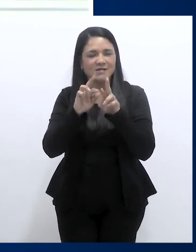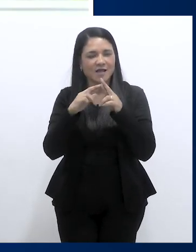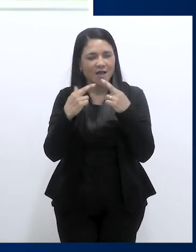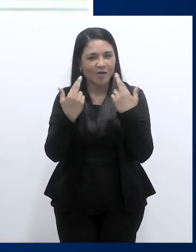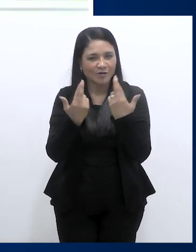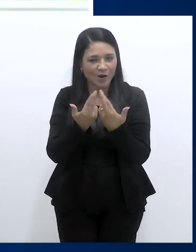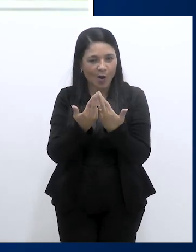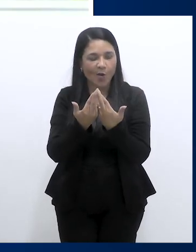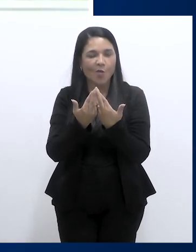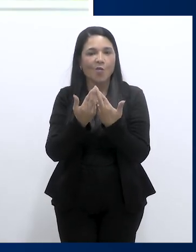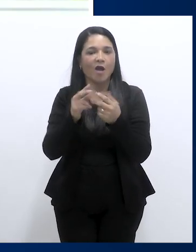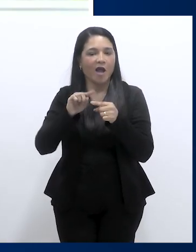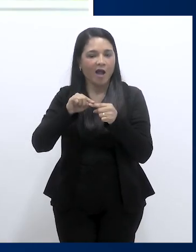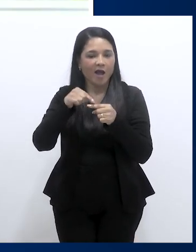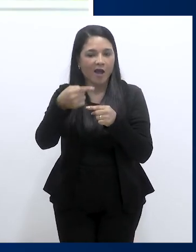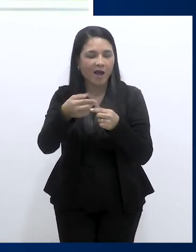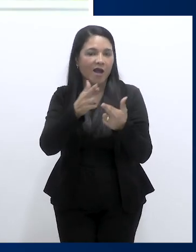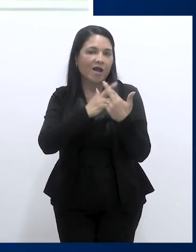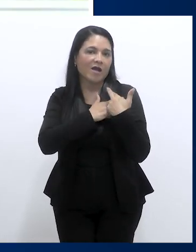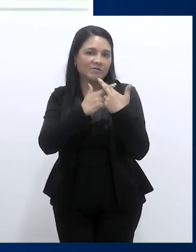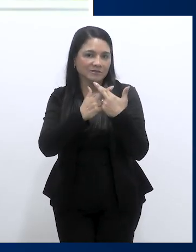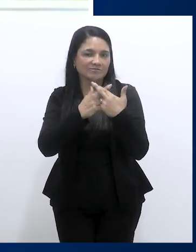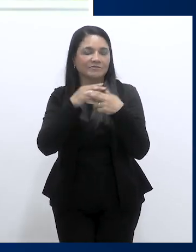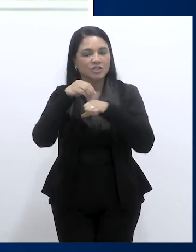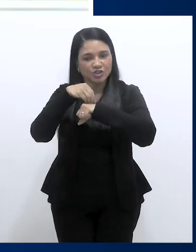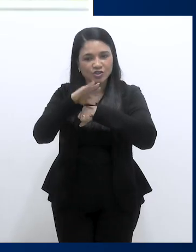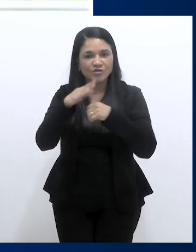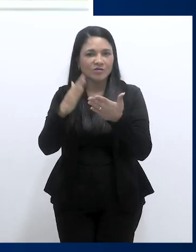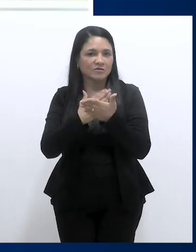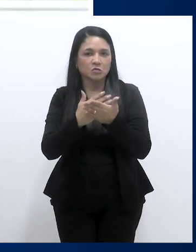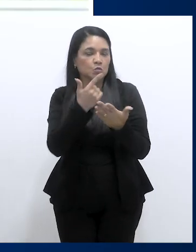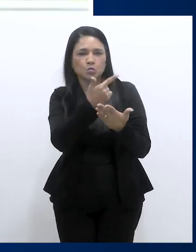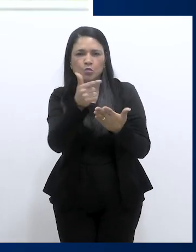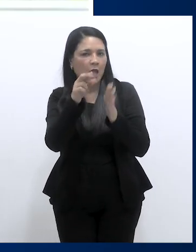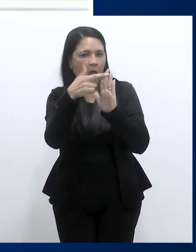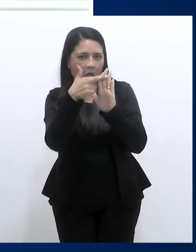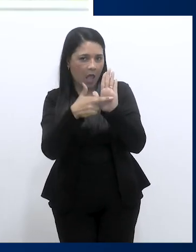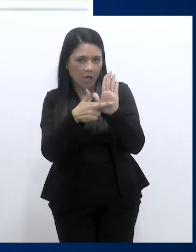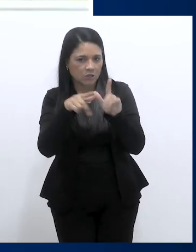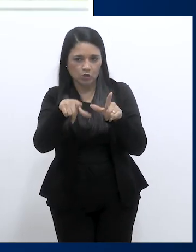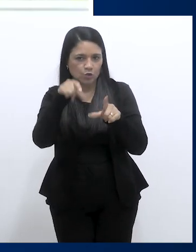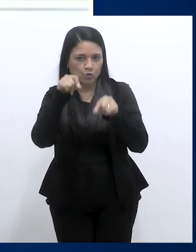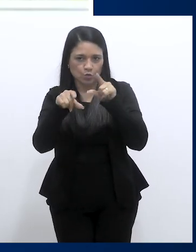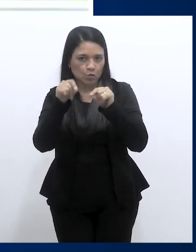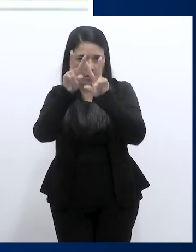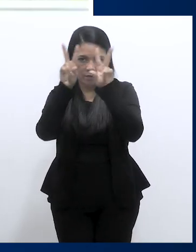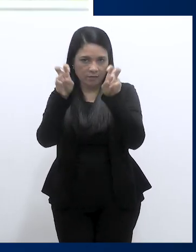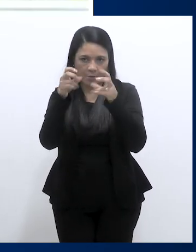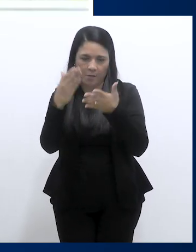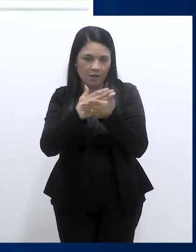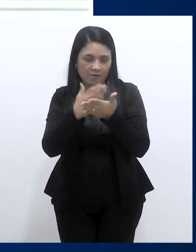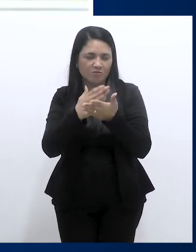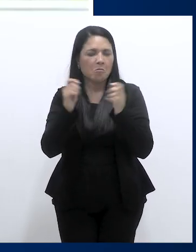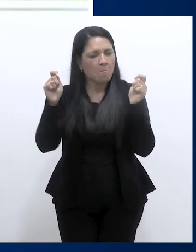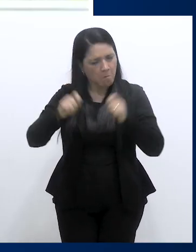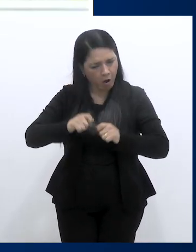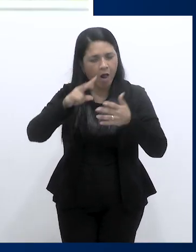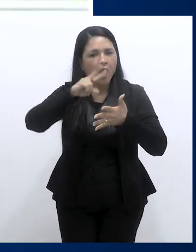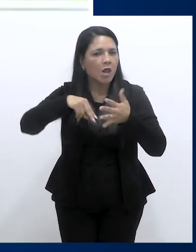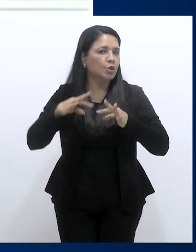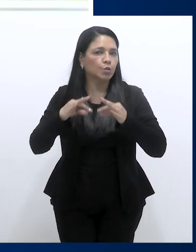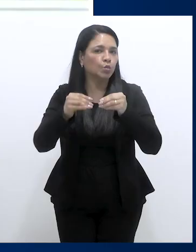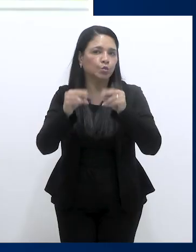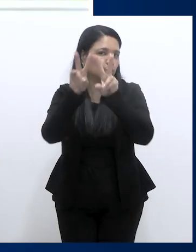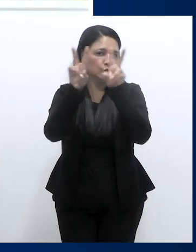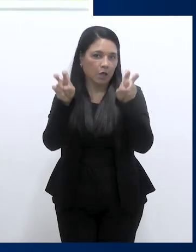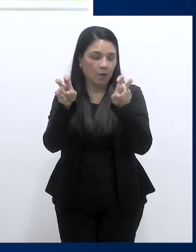anfitriã indica o livro. Não tem regras para a escolha do livro, então a gente pode ler de tudo. Claro que a